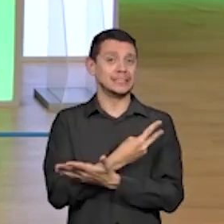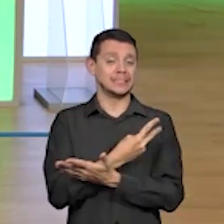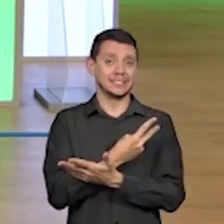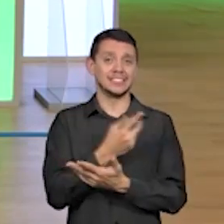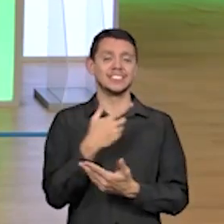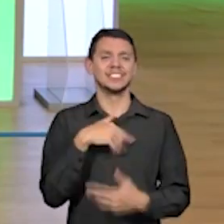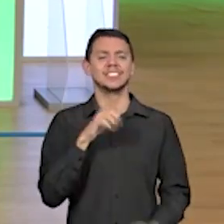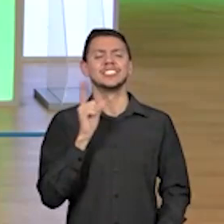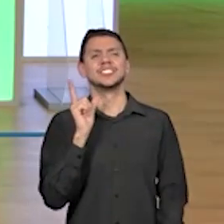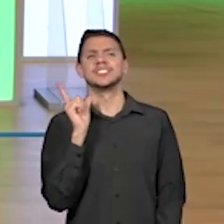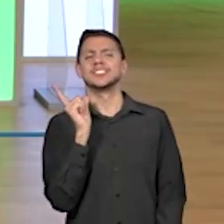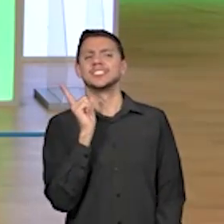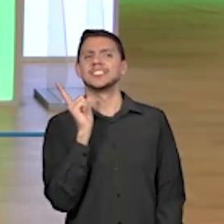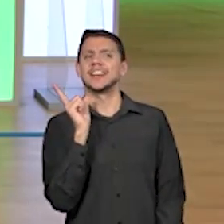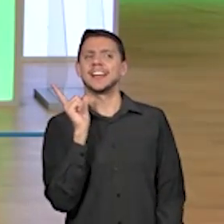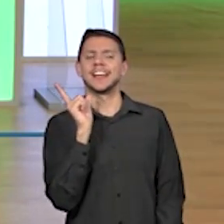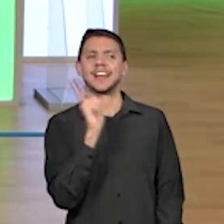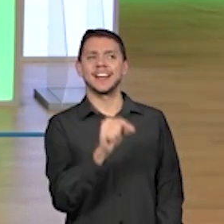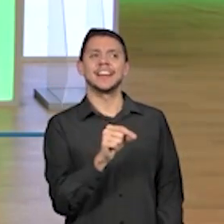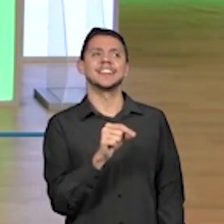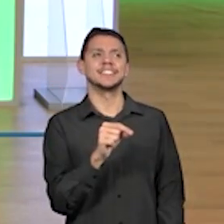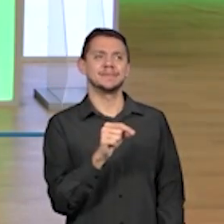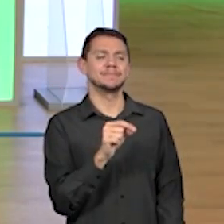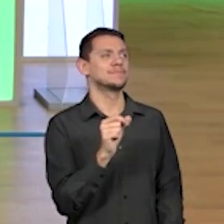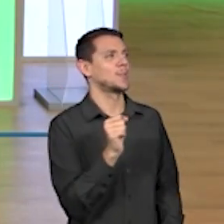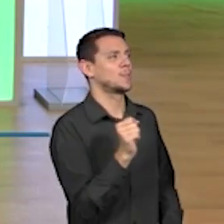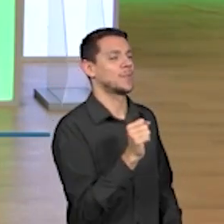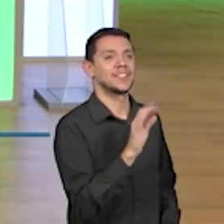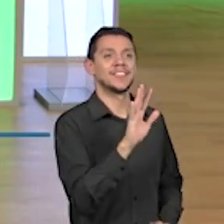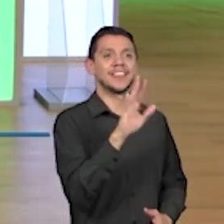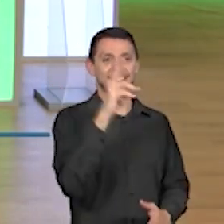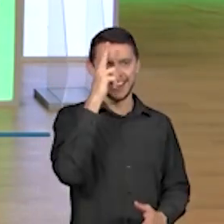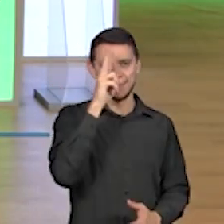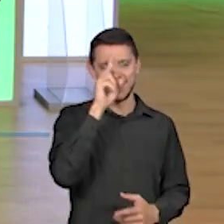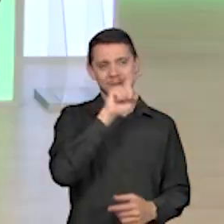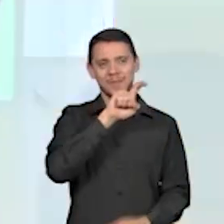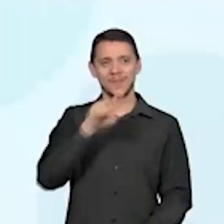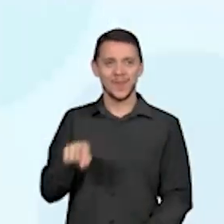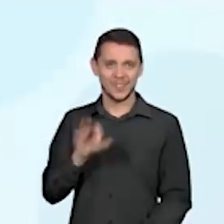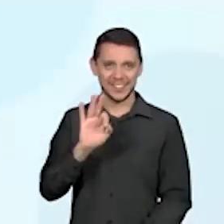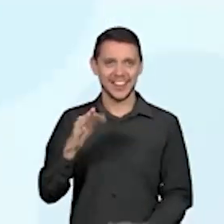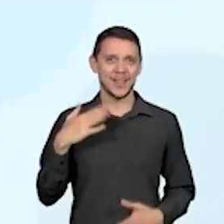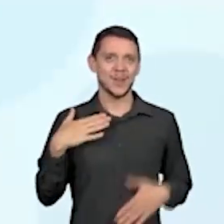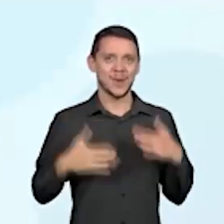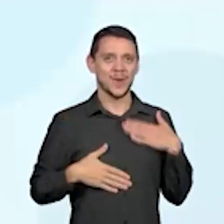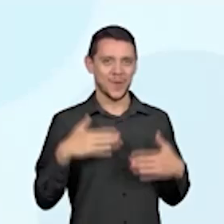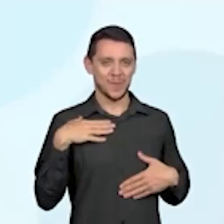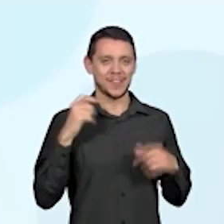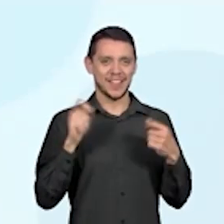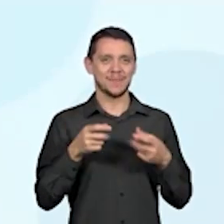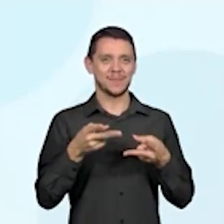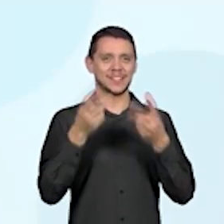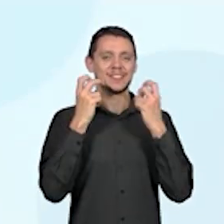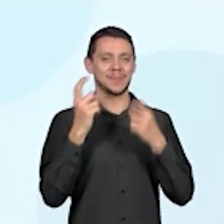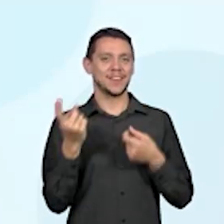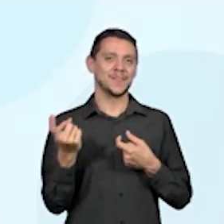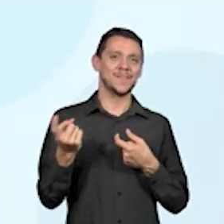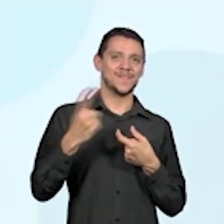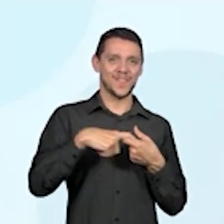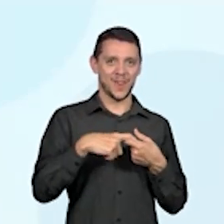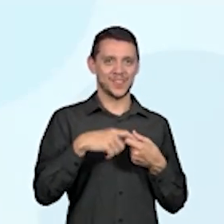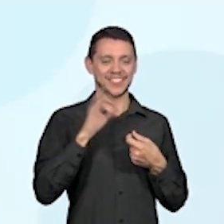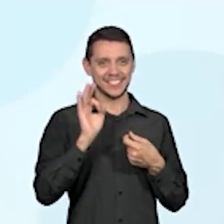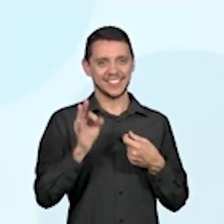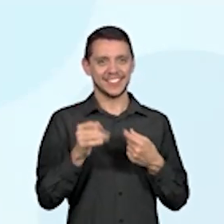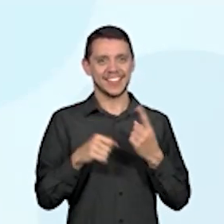Sim. ó. Lembrou e volta para a situação. A gente vê o corpinho dele se voltando para a mesma direção onde